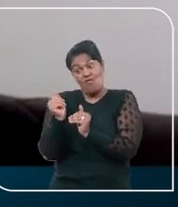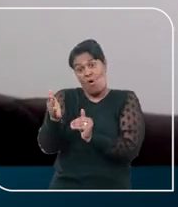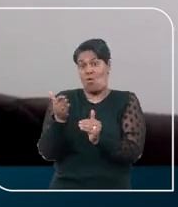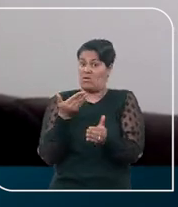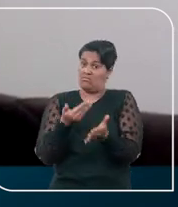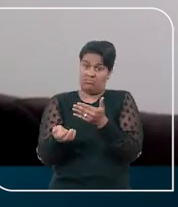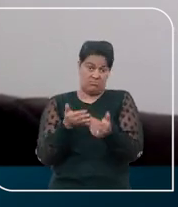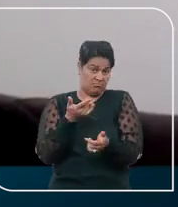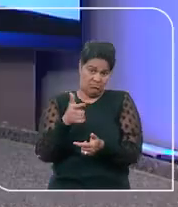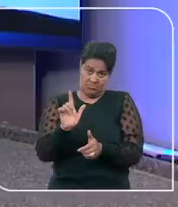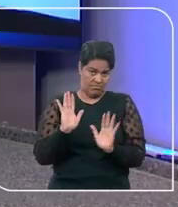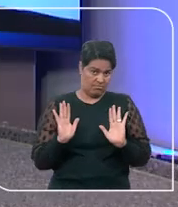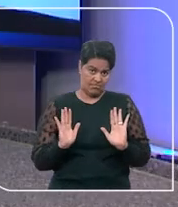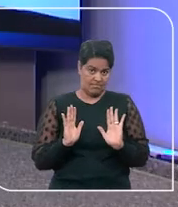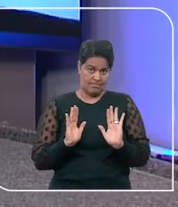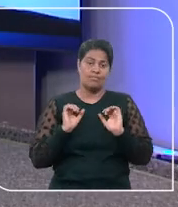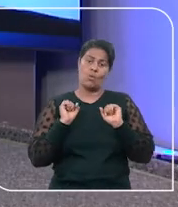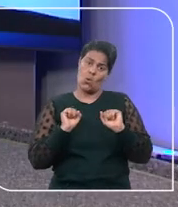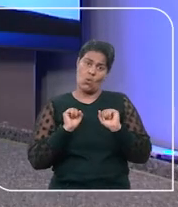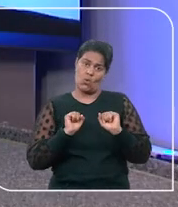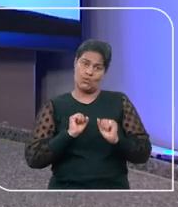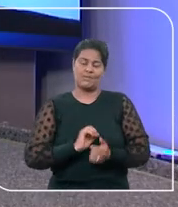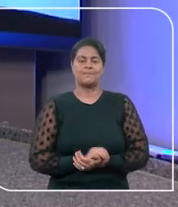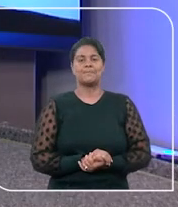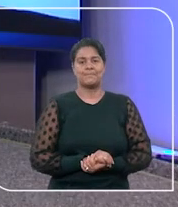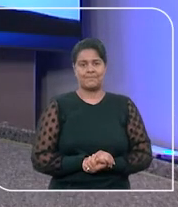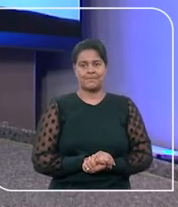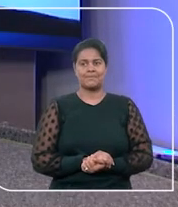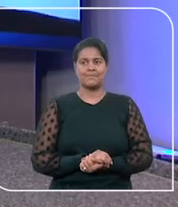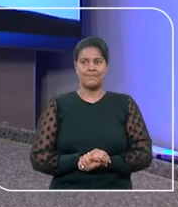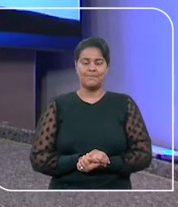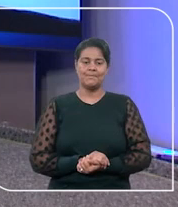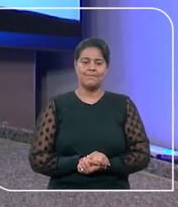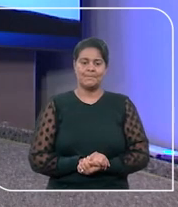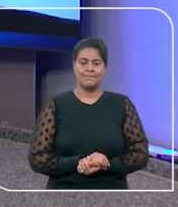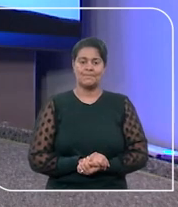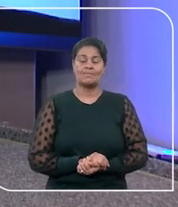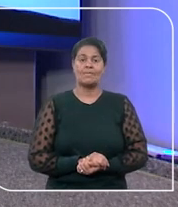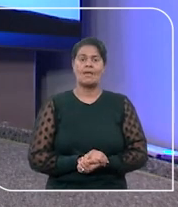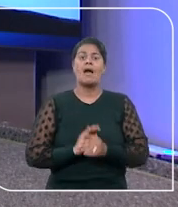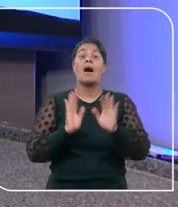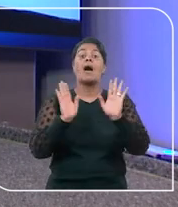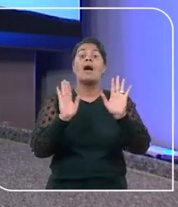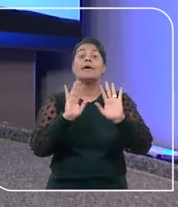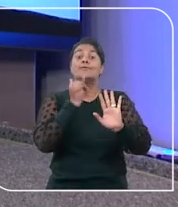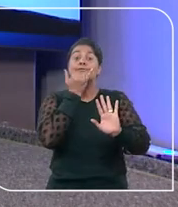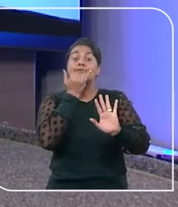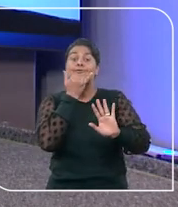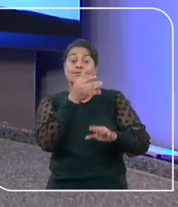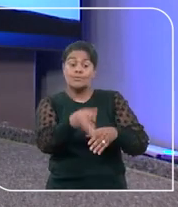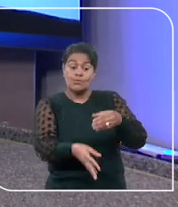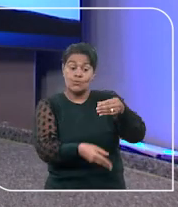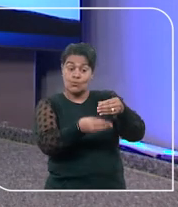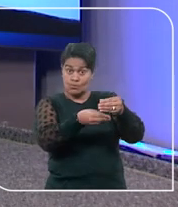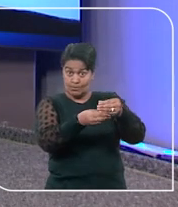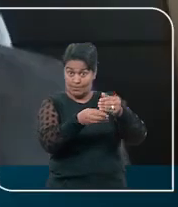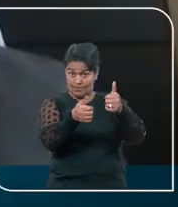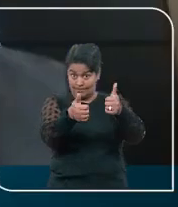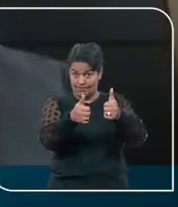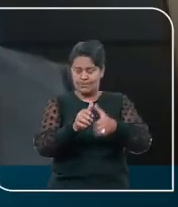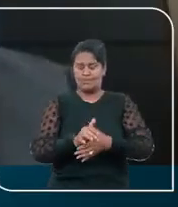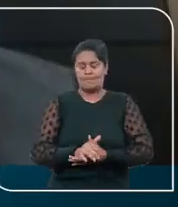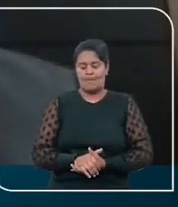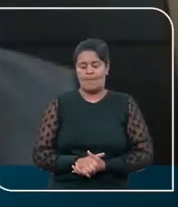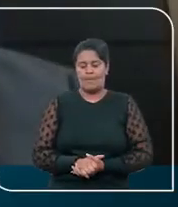síndico profissional. Uhum. Professor Francisco... Fazendo um complemento a esse ponto, que acho que é a questão central